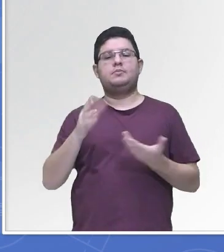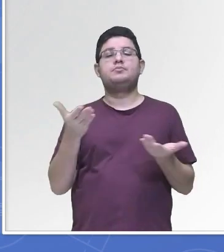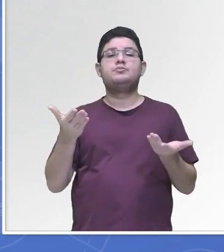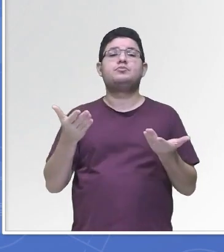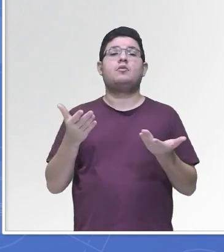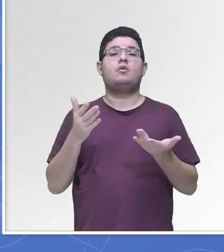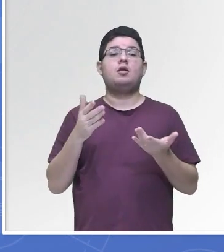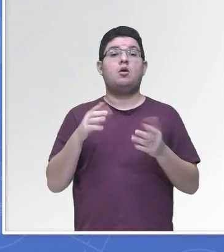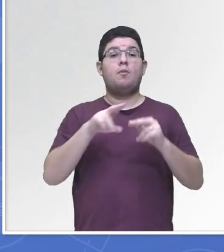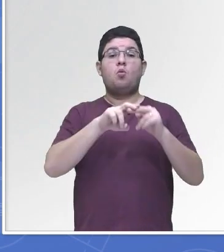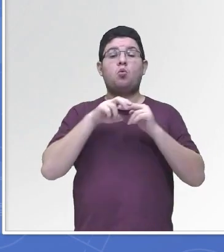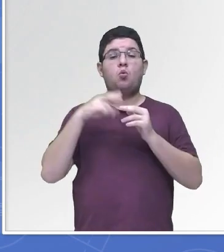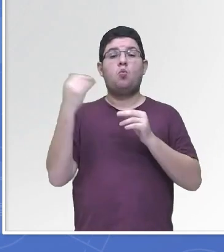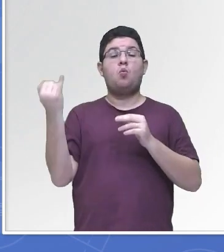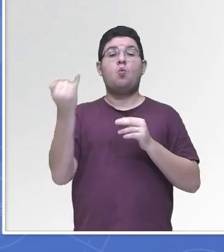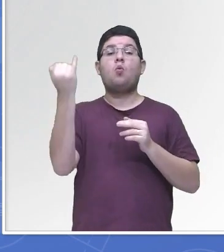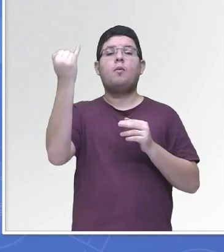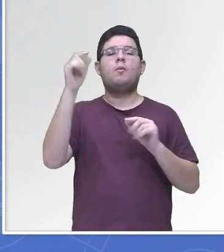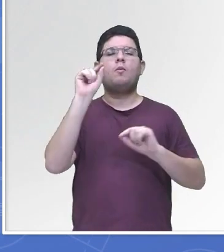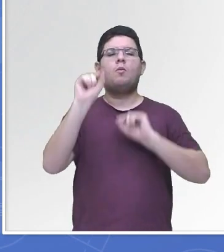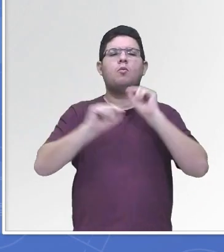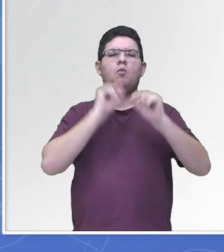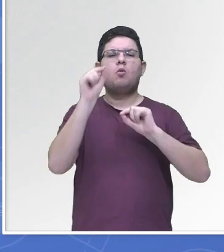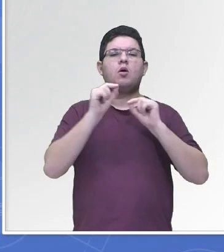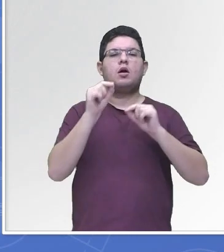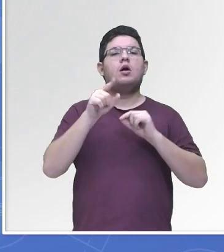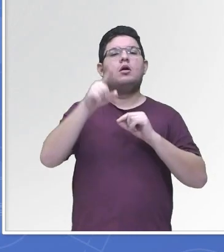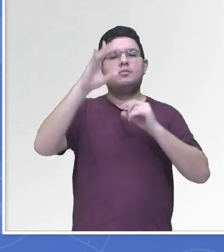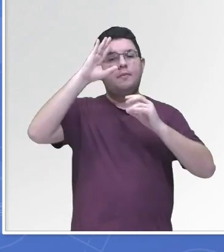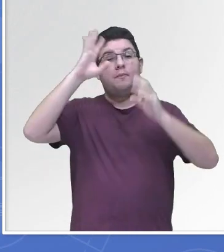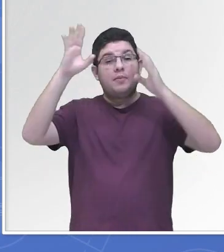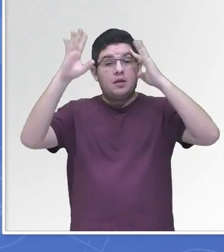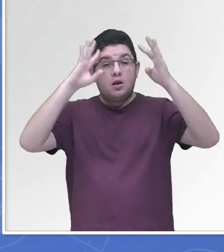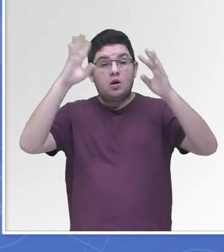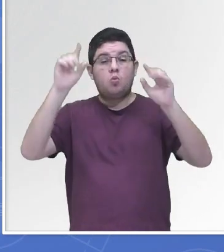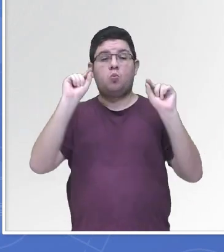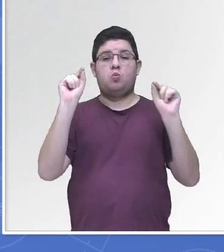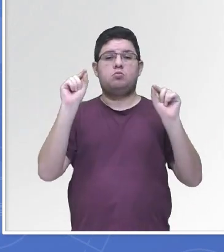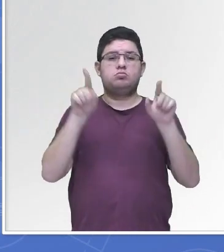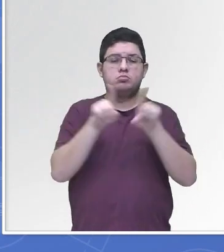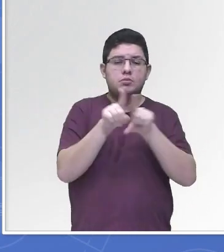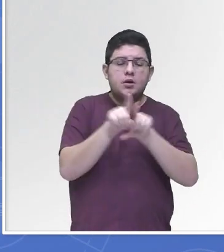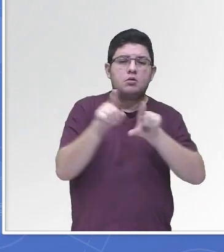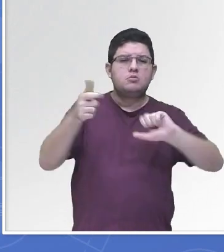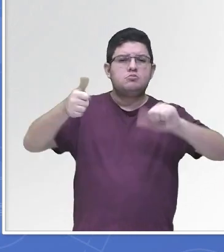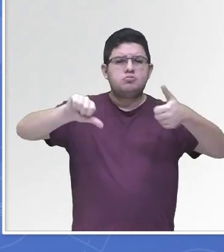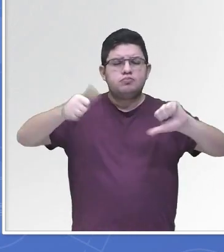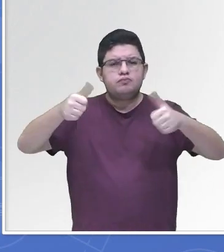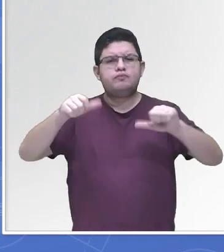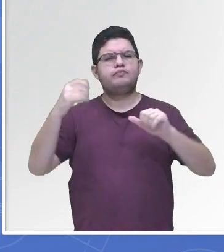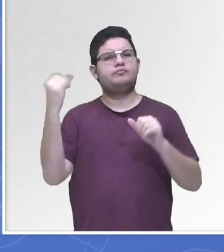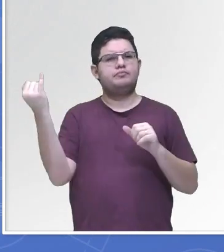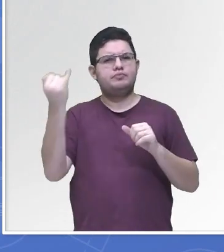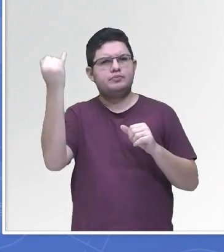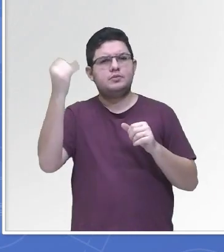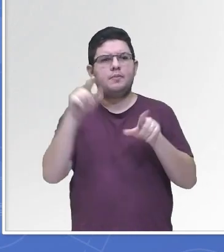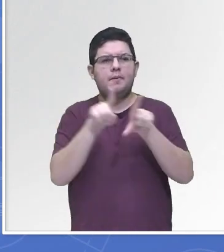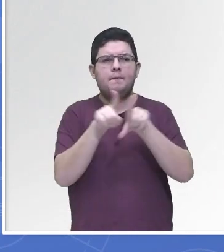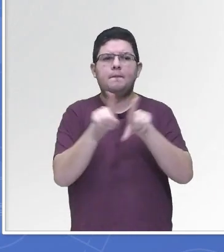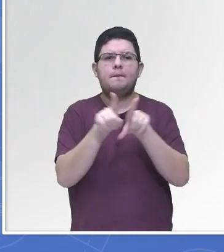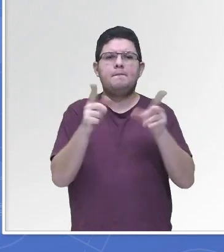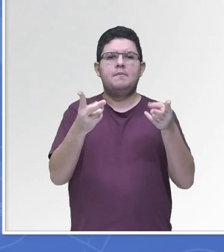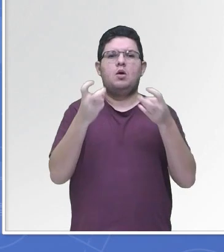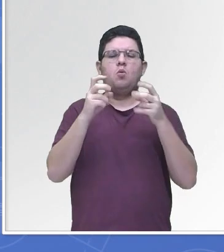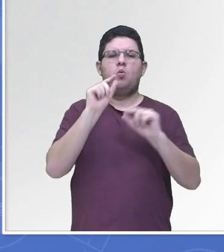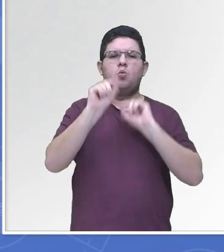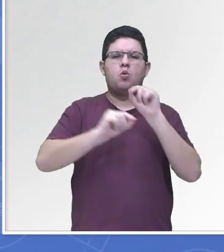ter essa capacidade de pensar, de raciocinar, de analisar, de perceber, né, aquilo que